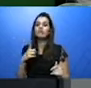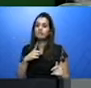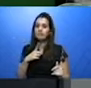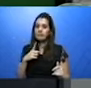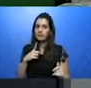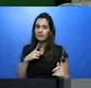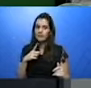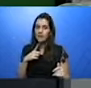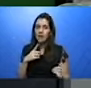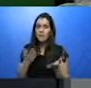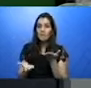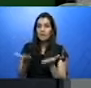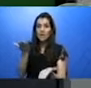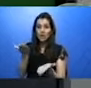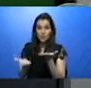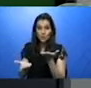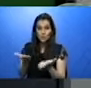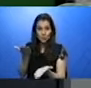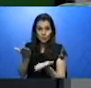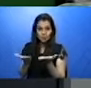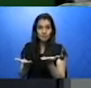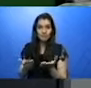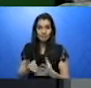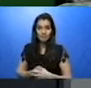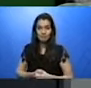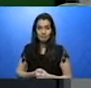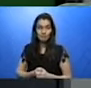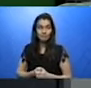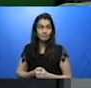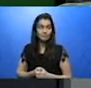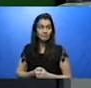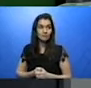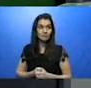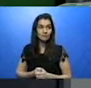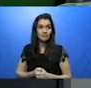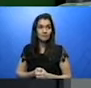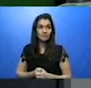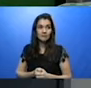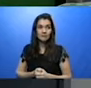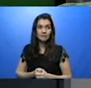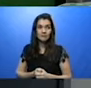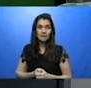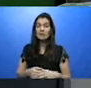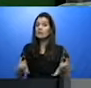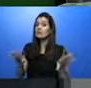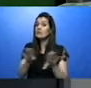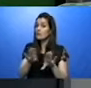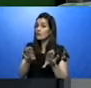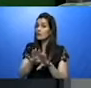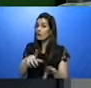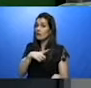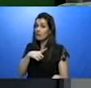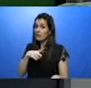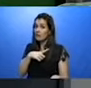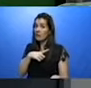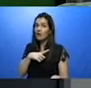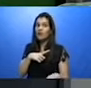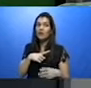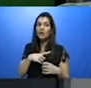é medida de massa. Então, aqui na coluna do meio. E nós também temos